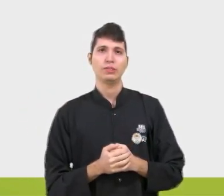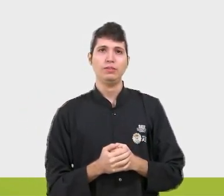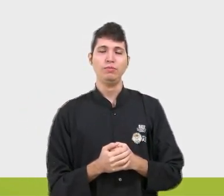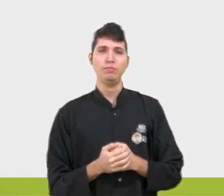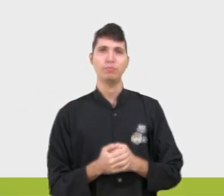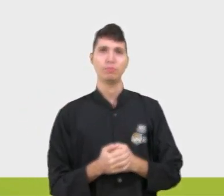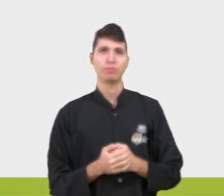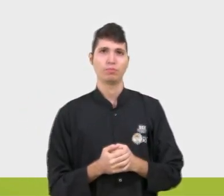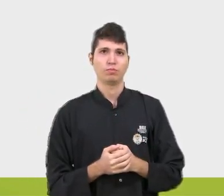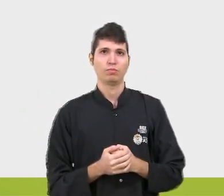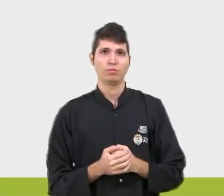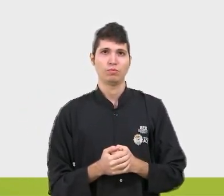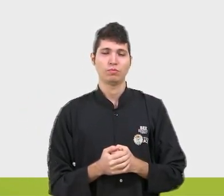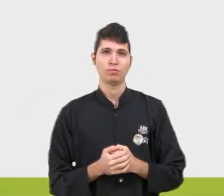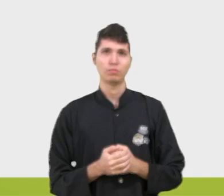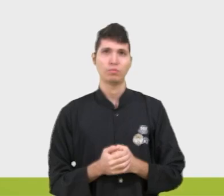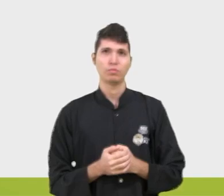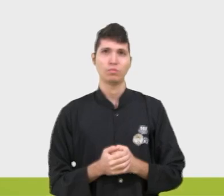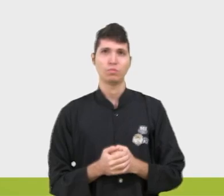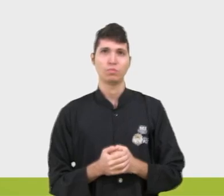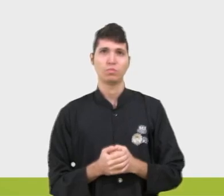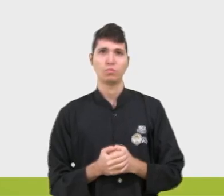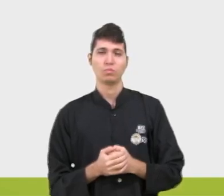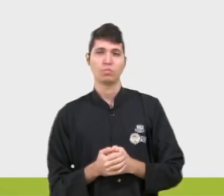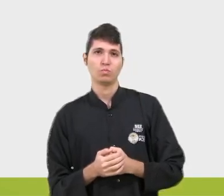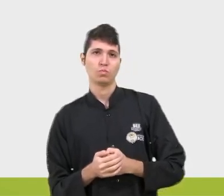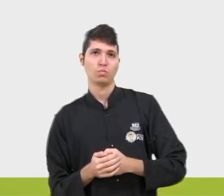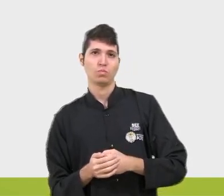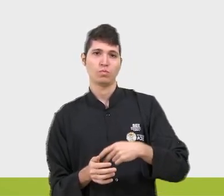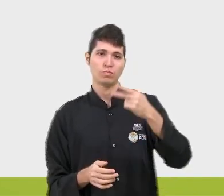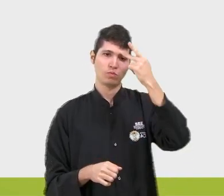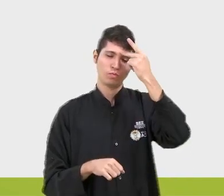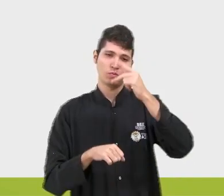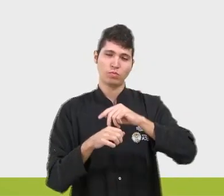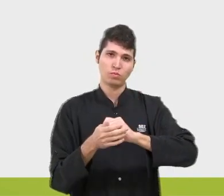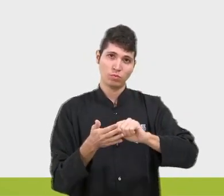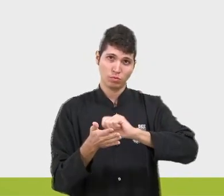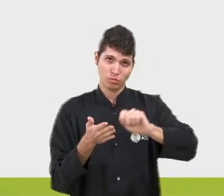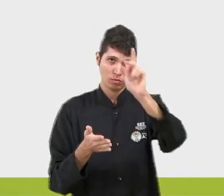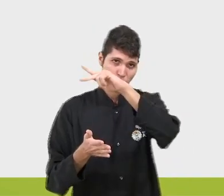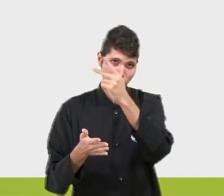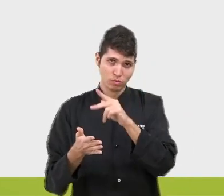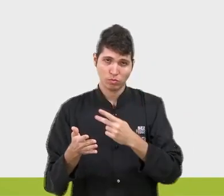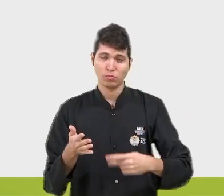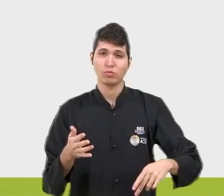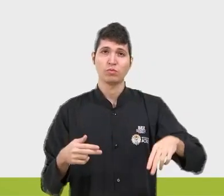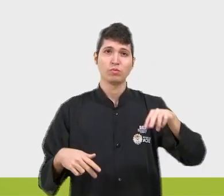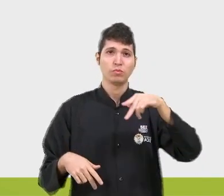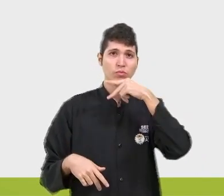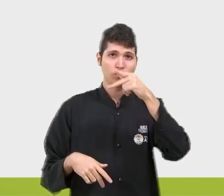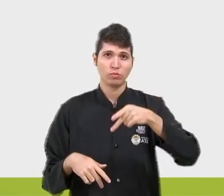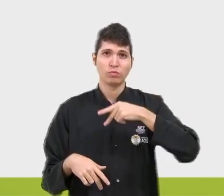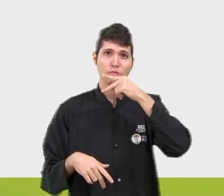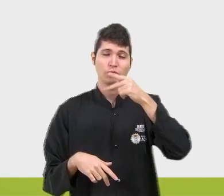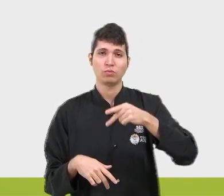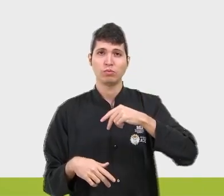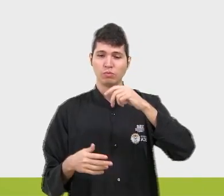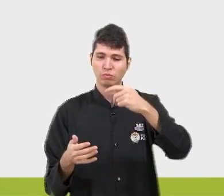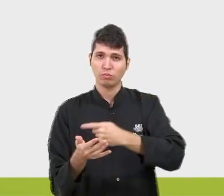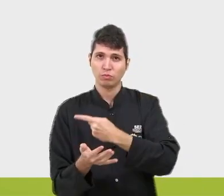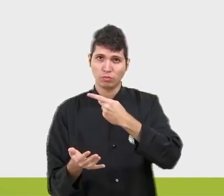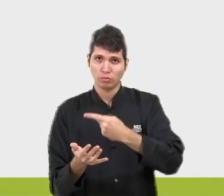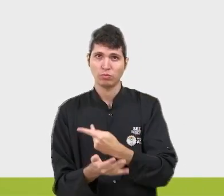operadores argumentativos. O poeta modernista Oswald de Andrade relata em Erro